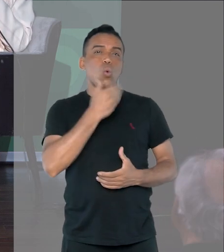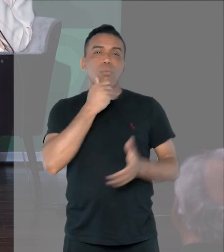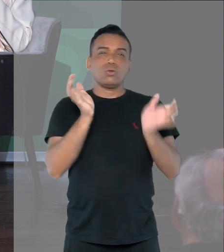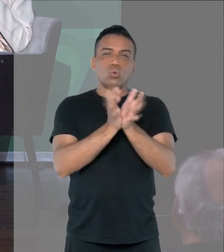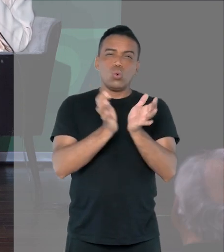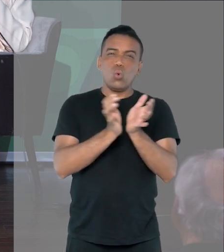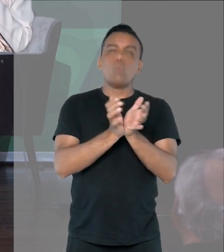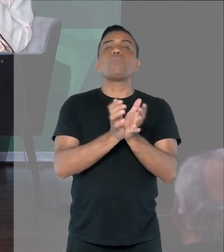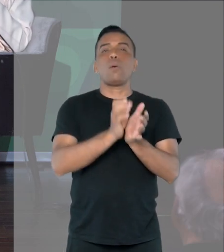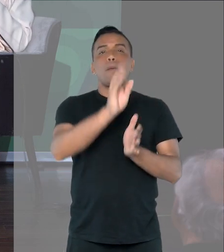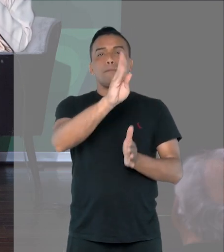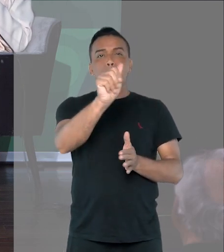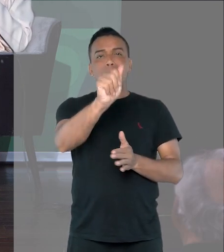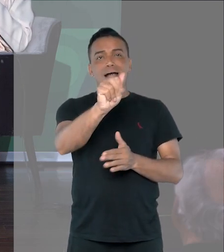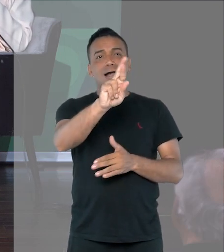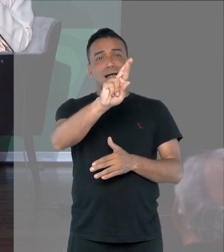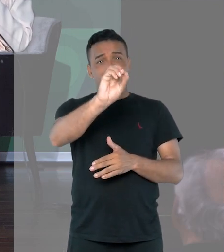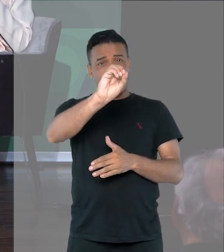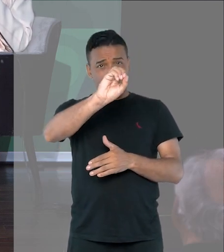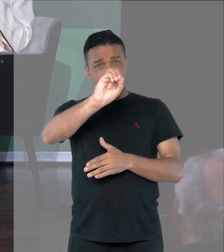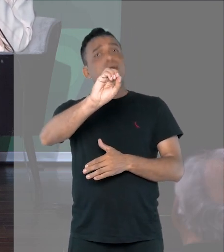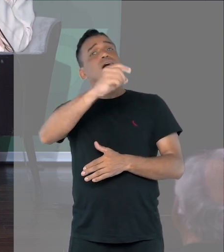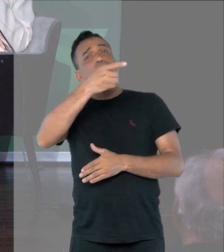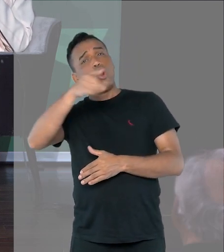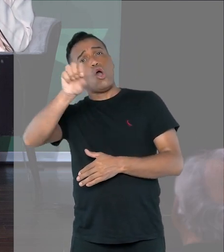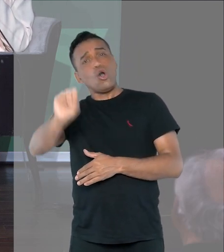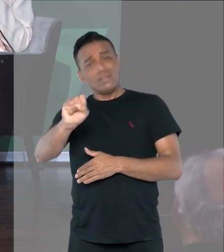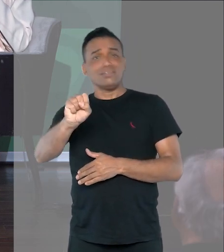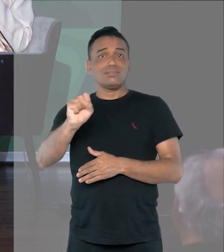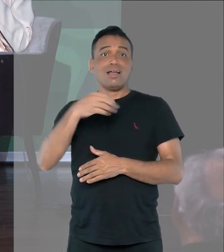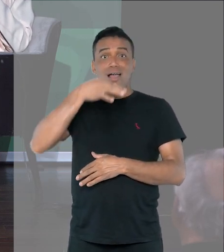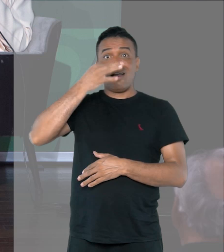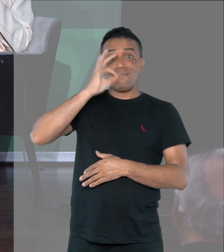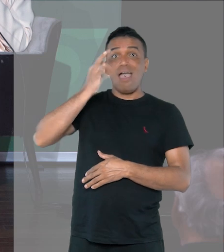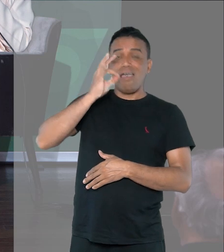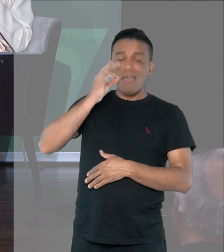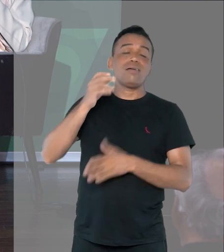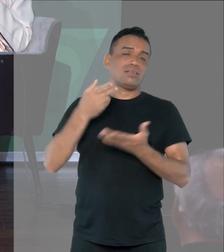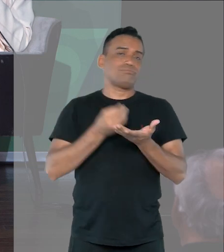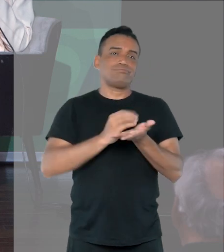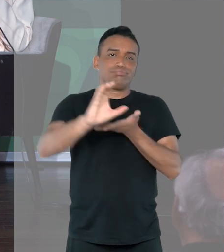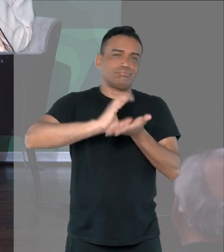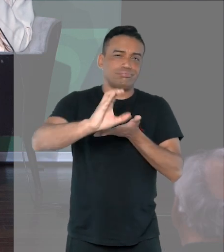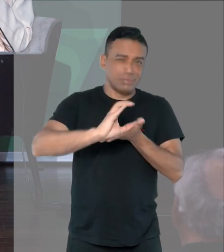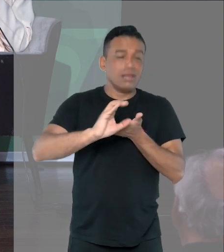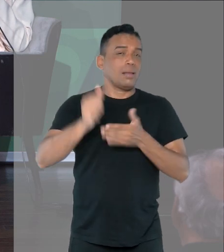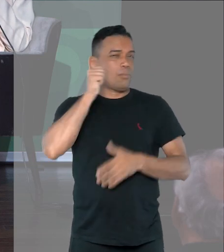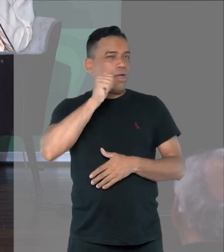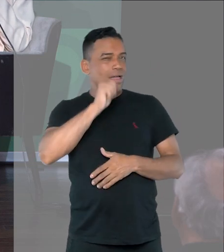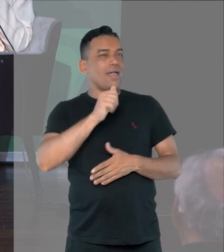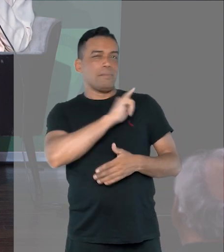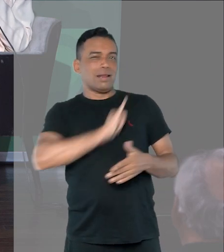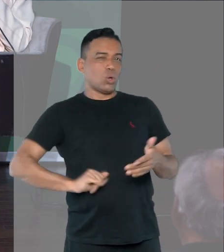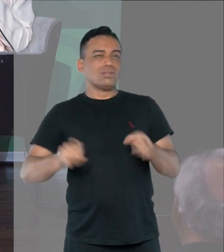sido agraciados com títulos e uma série de benesses pelo imperador e depois pela princesa Isabel, esses são os